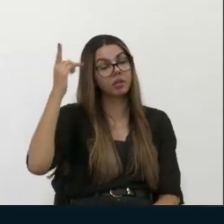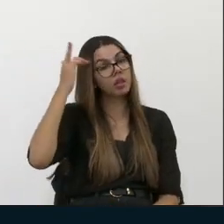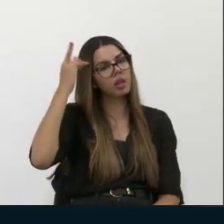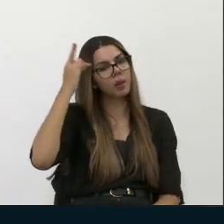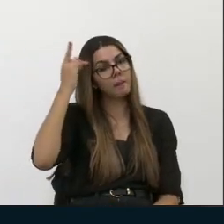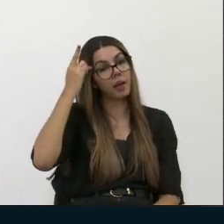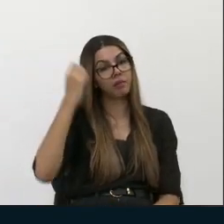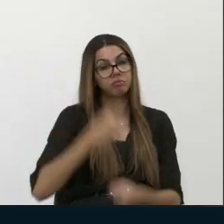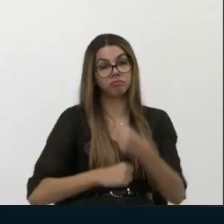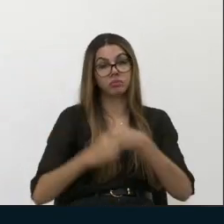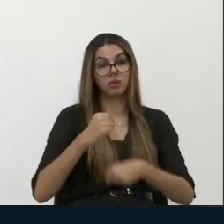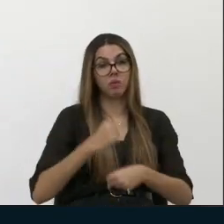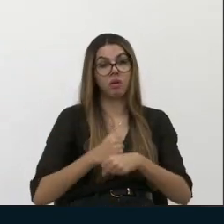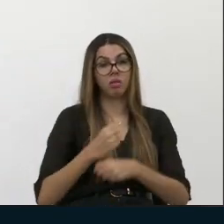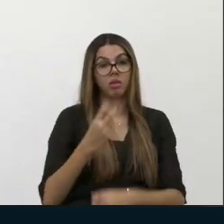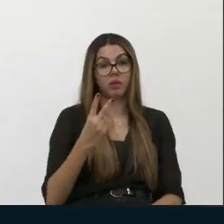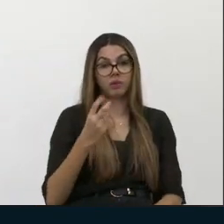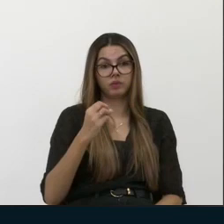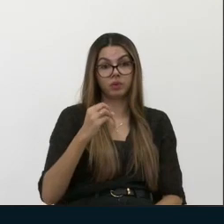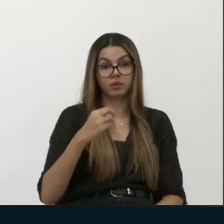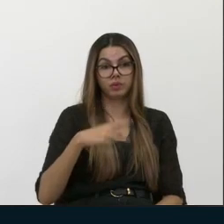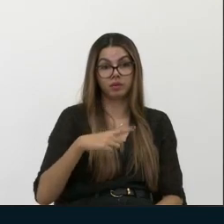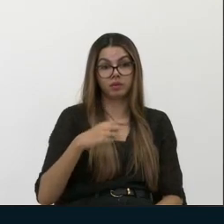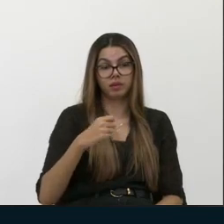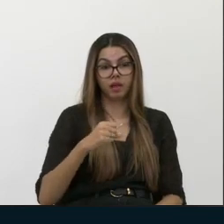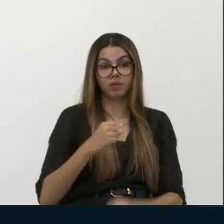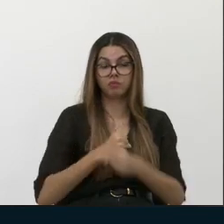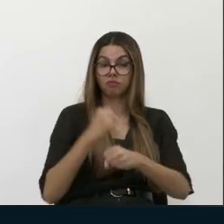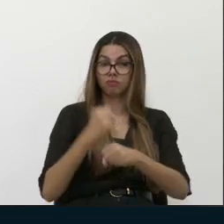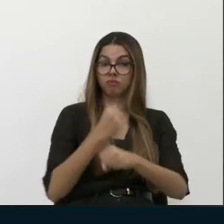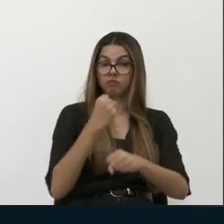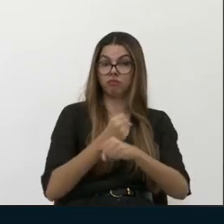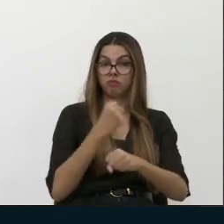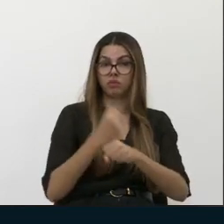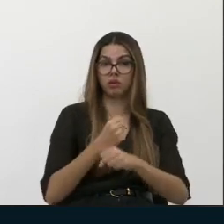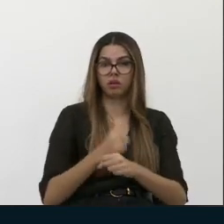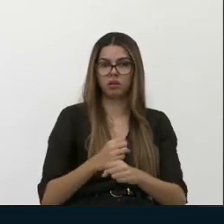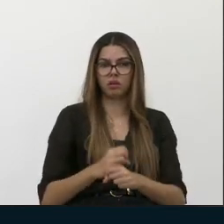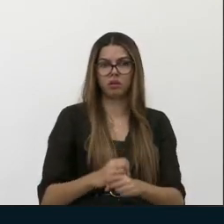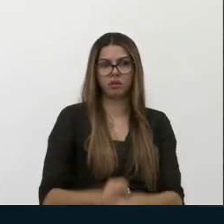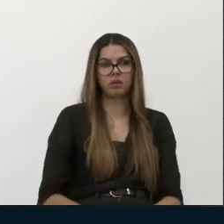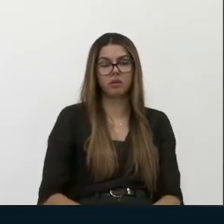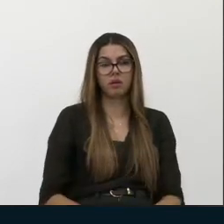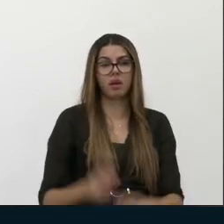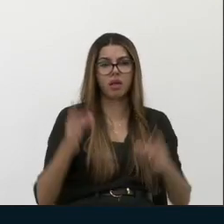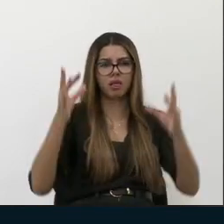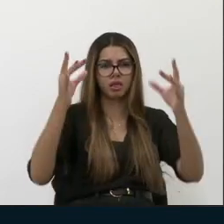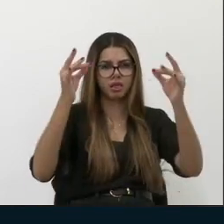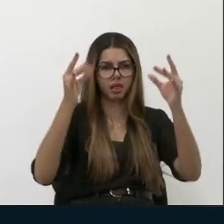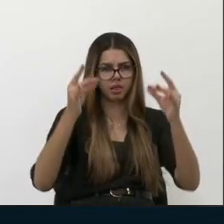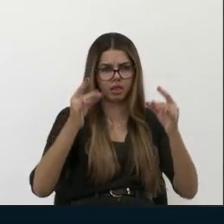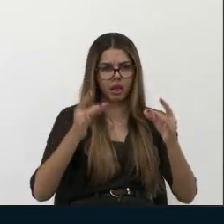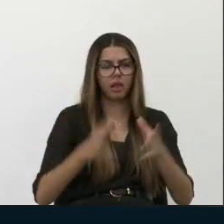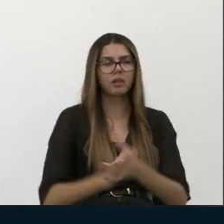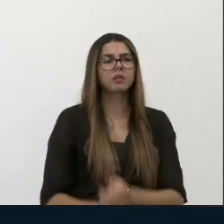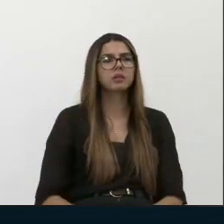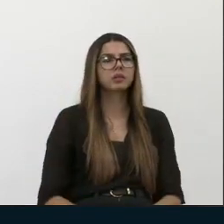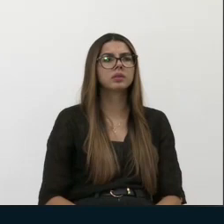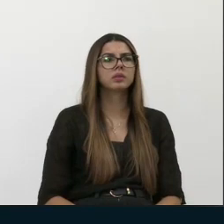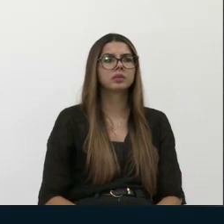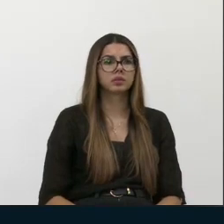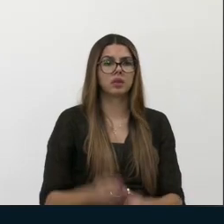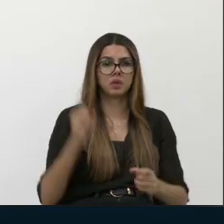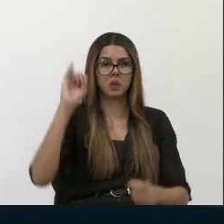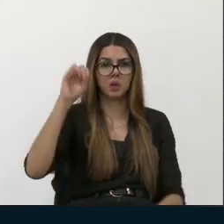em 2013 para serem feitas as obras. E vou dar um detalhe aqui para a base do governo, até gostaria que o líder do governo pudesse vir aqui